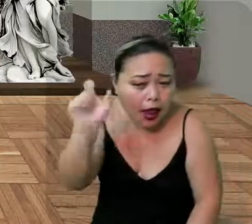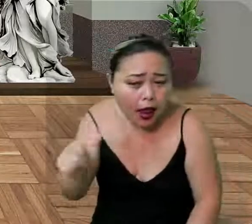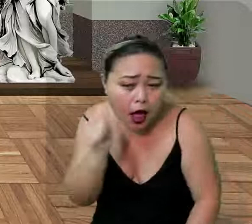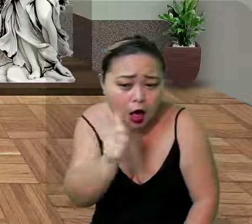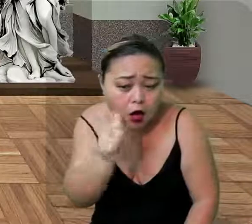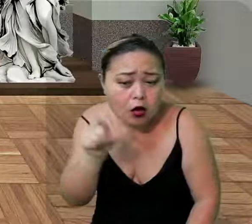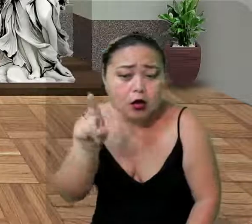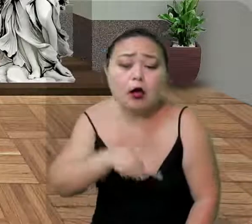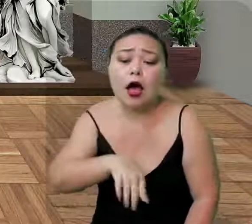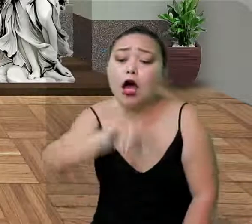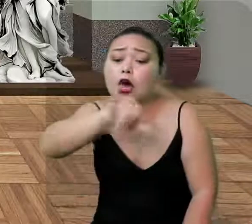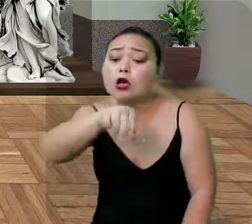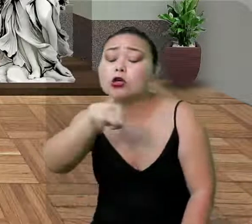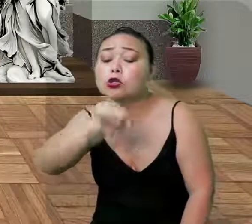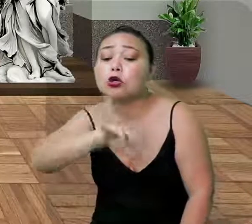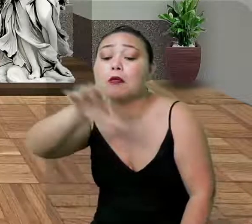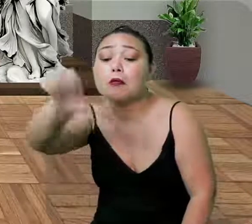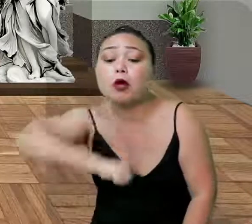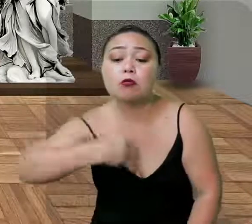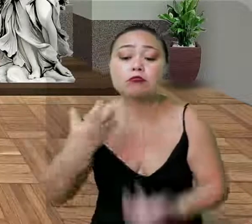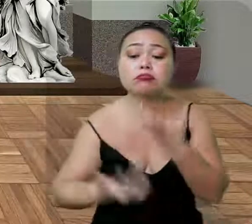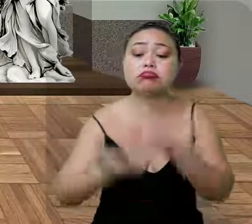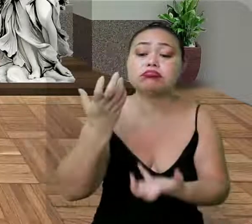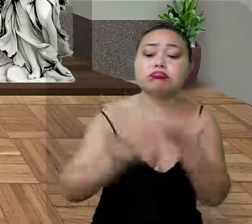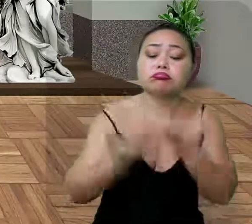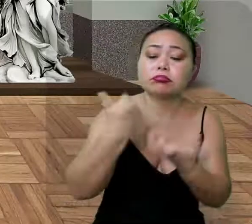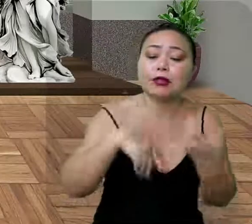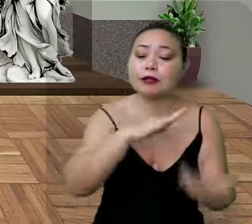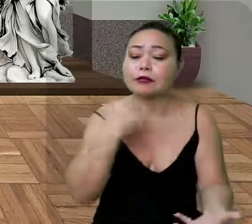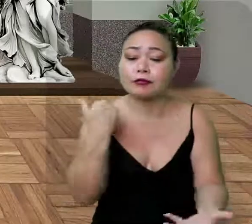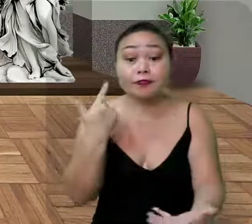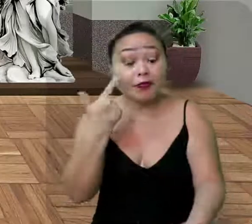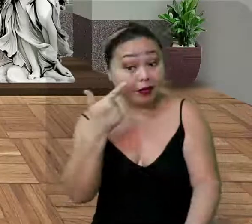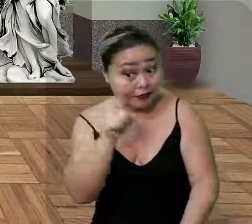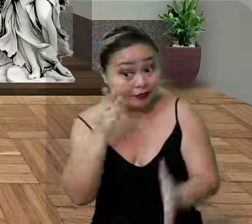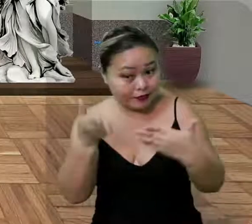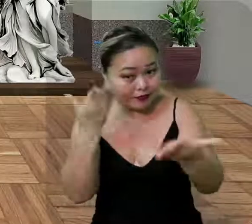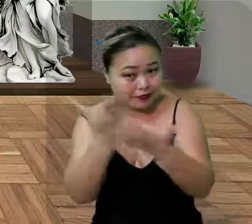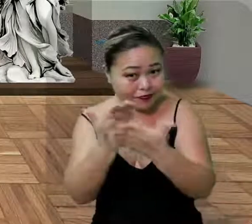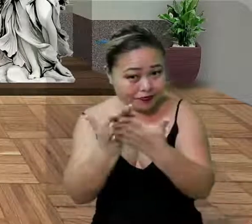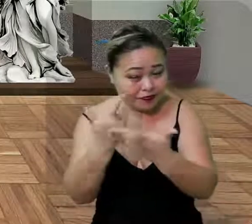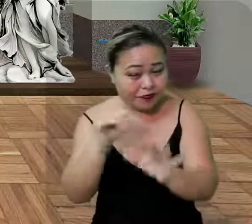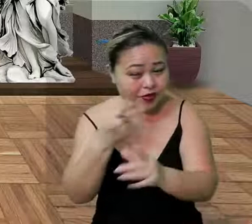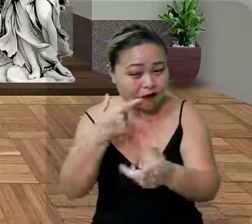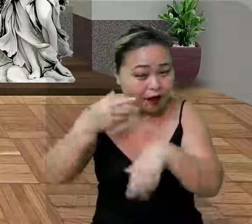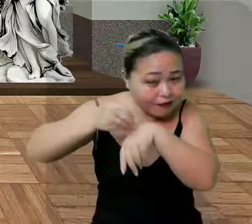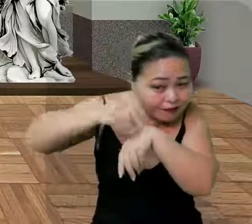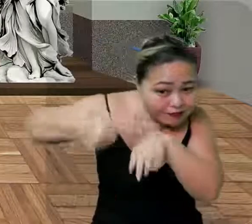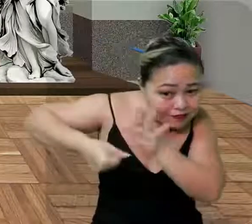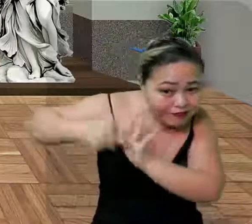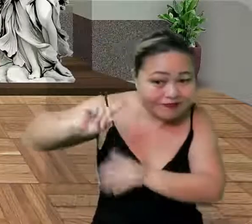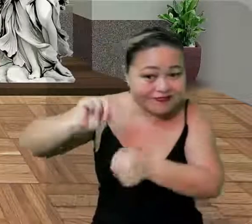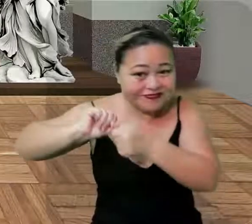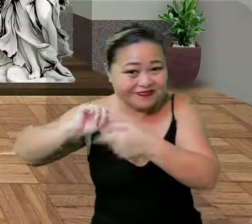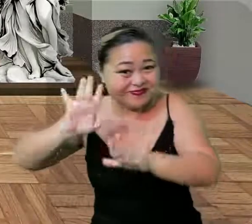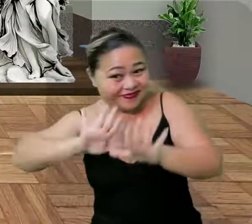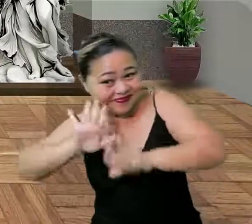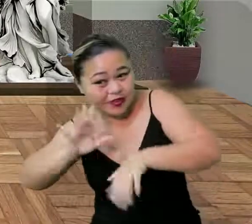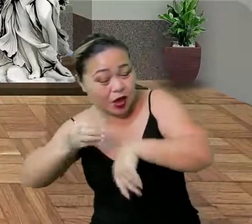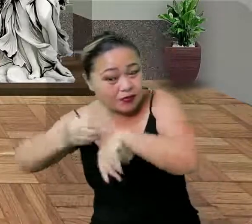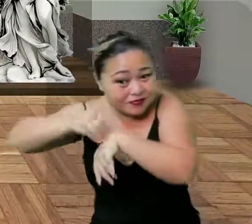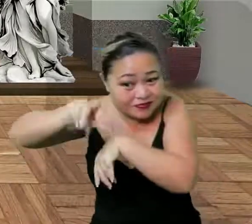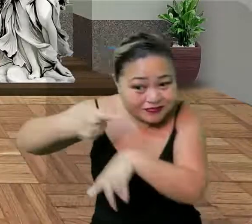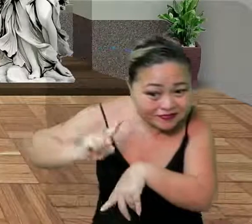aí pegou se e matou a fogueira vai tomar aula sobre ela tá do vou dar spoiler aqui não olha aí